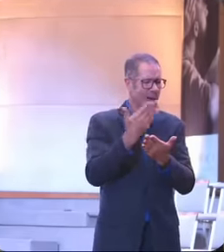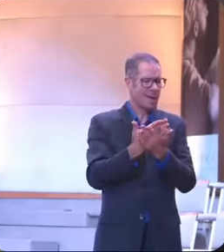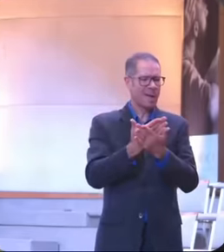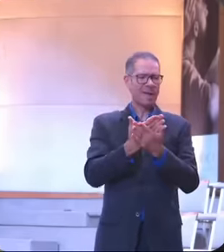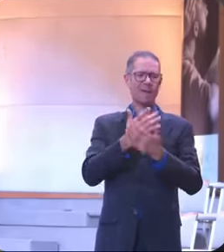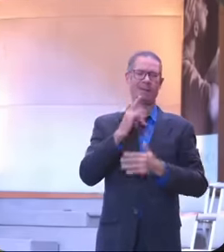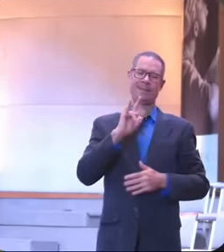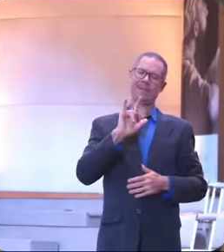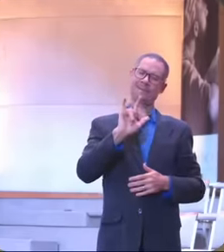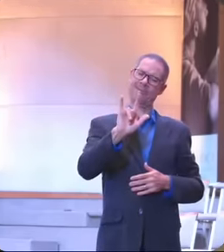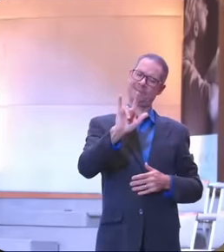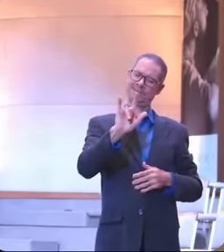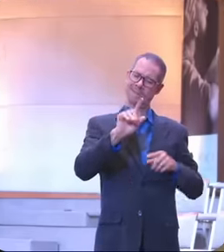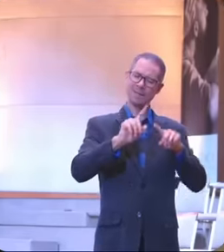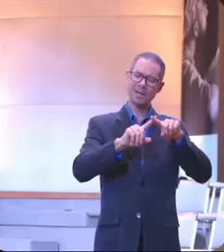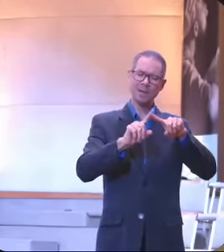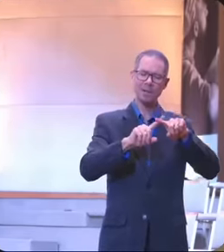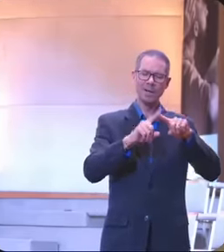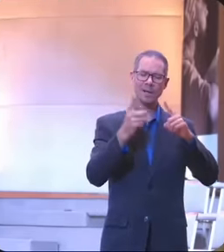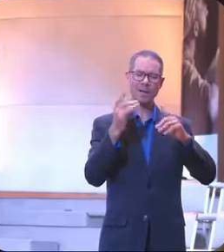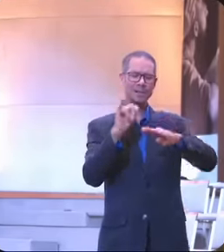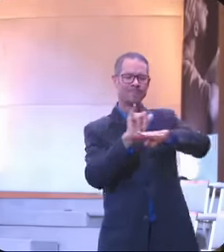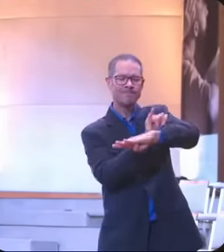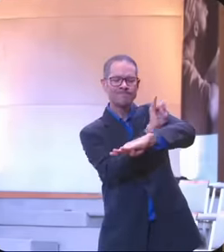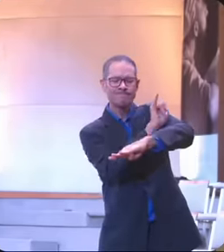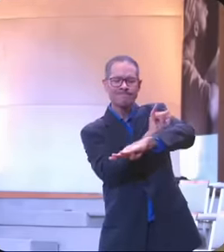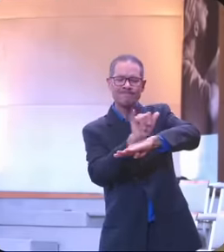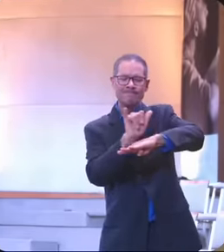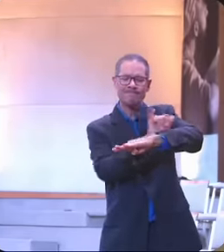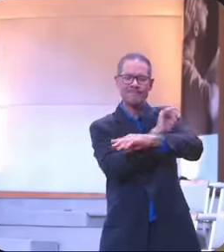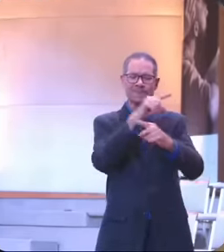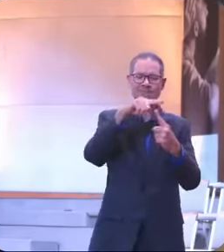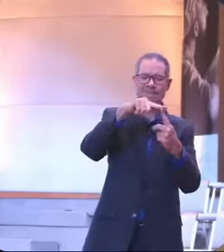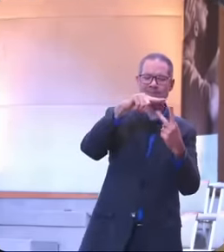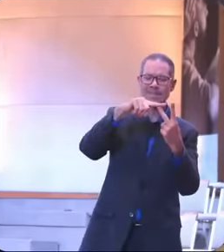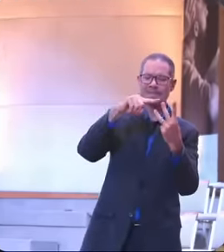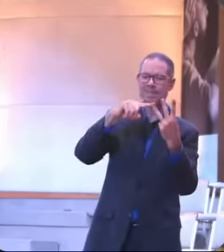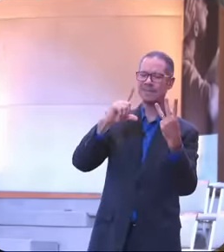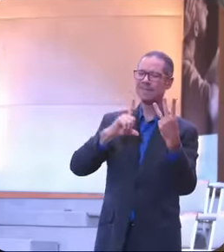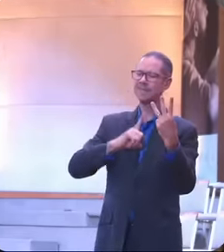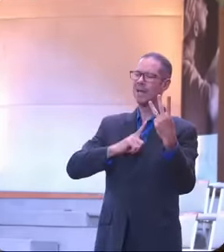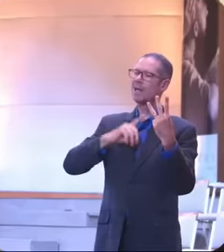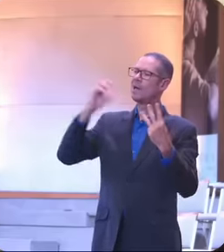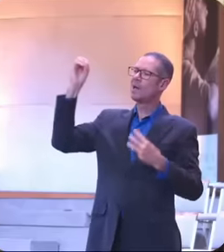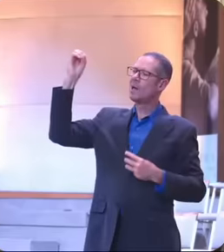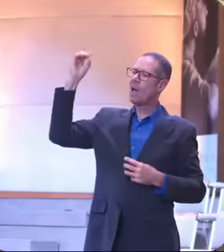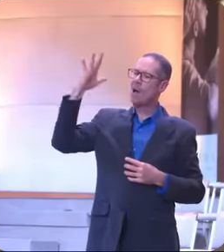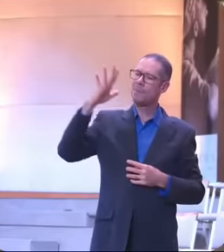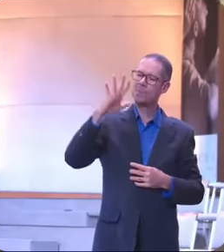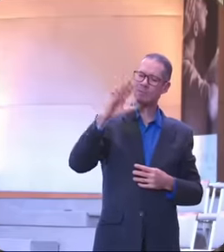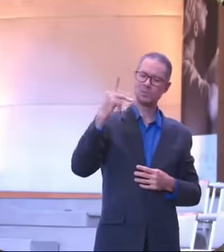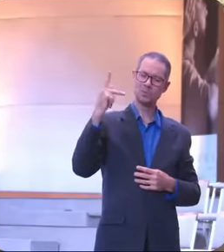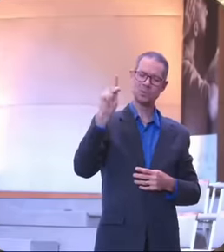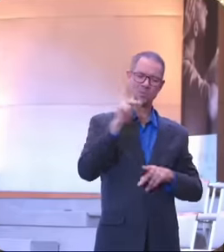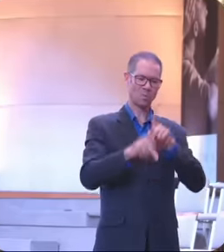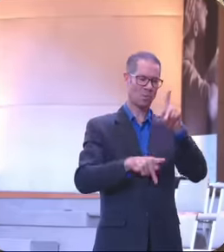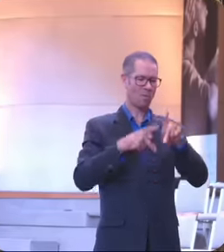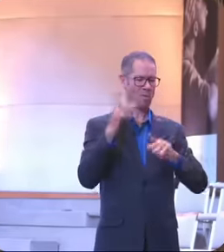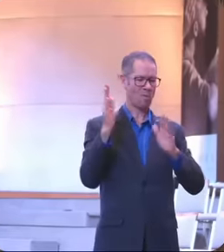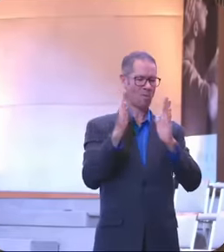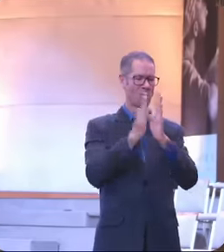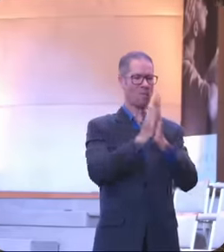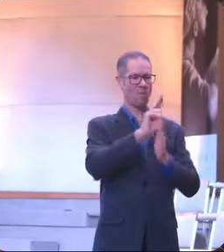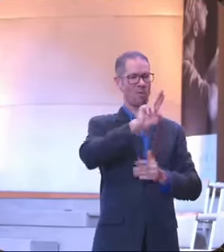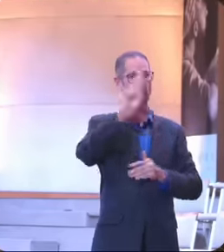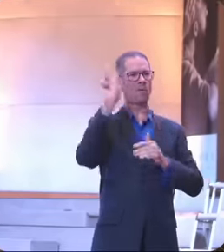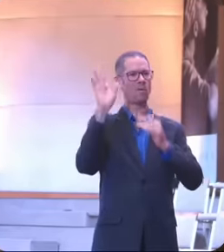ama. Porque esses são os ingredientes que o Senhor mandou a gente ter. Abençoa o teu povo. É aquilo que eu oro em nome